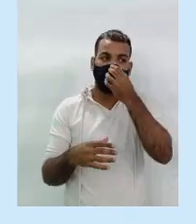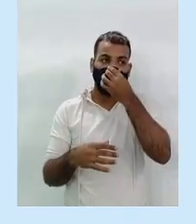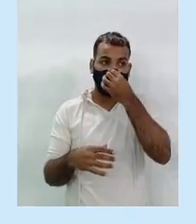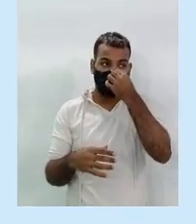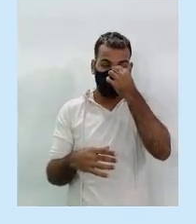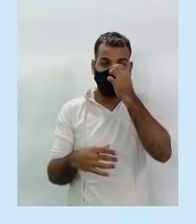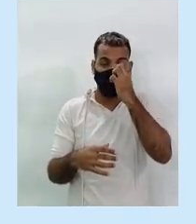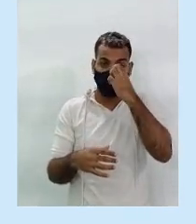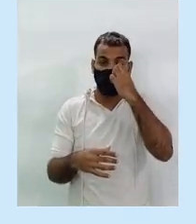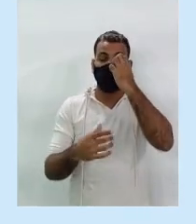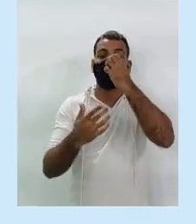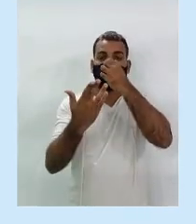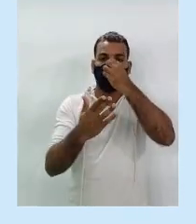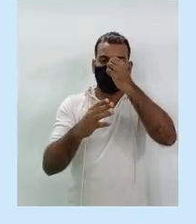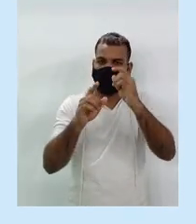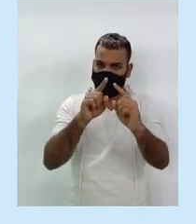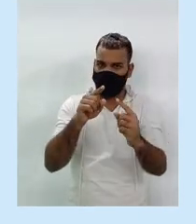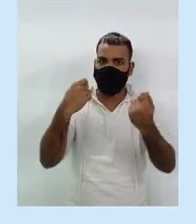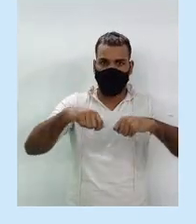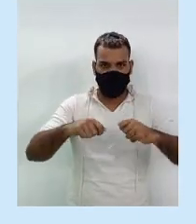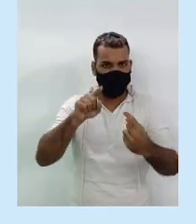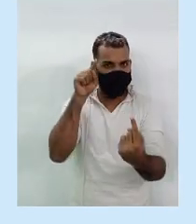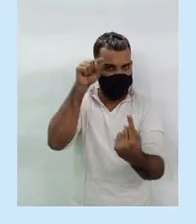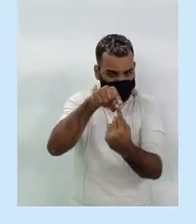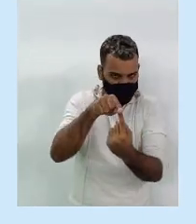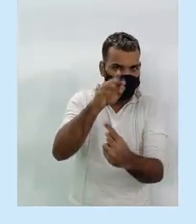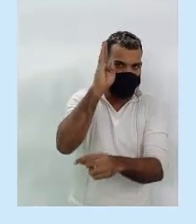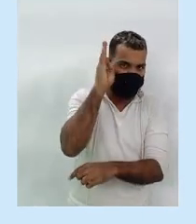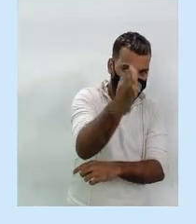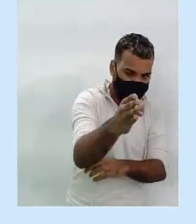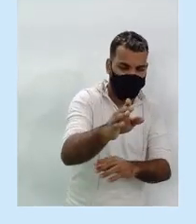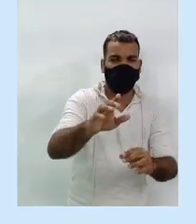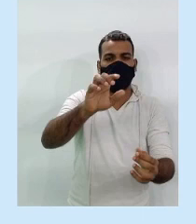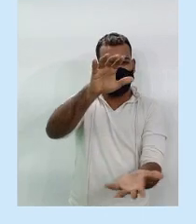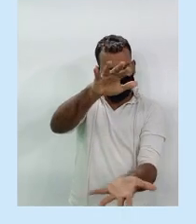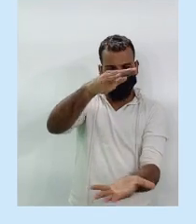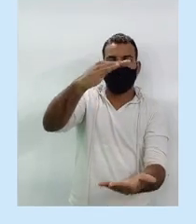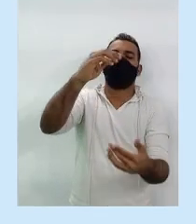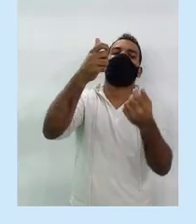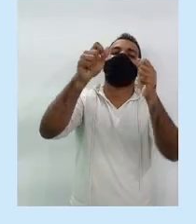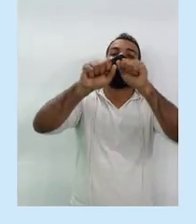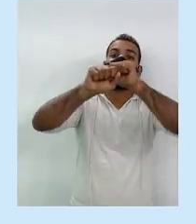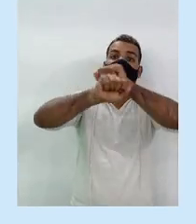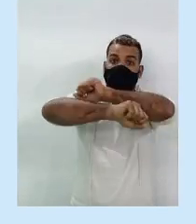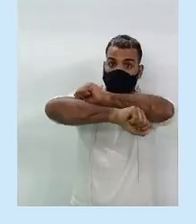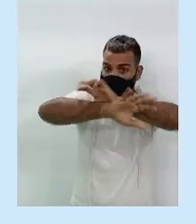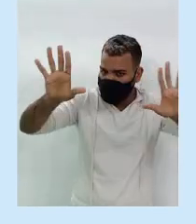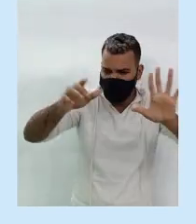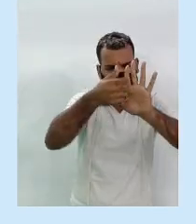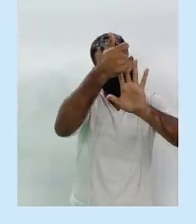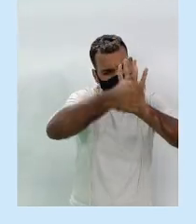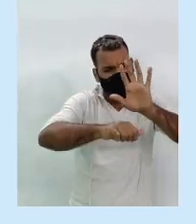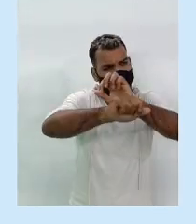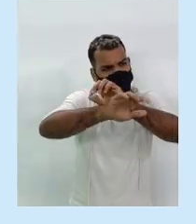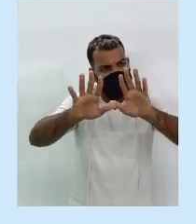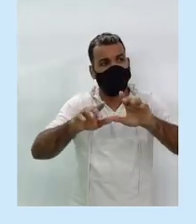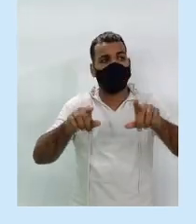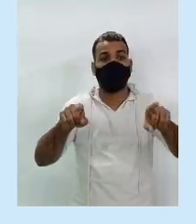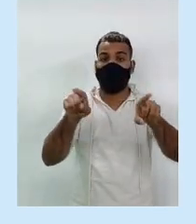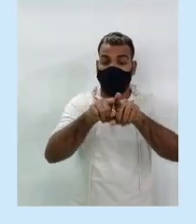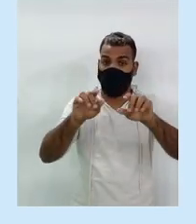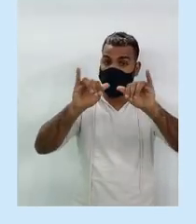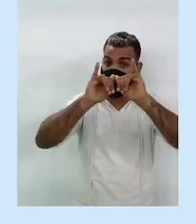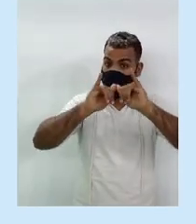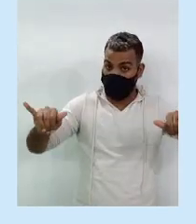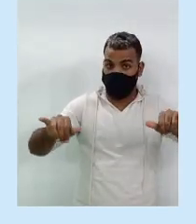assunto, ser objetivo, ser claro, relevância social. Você pode dar